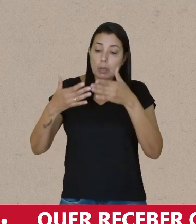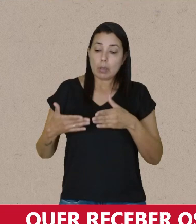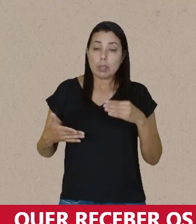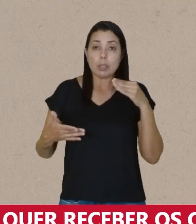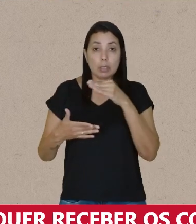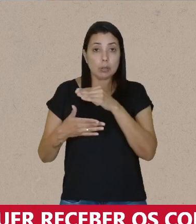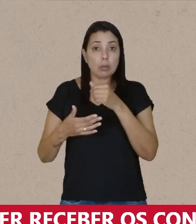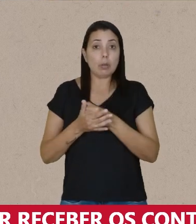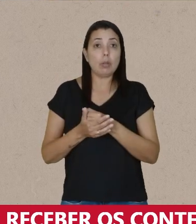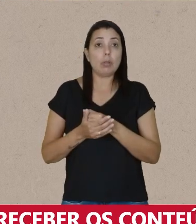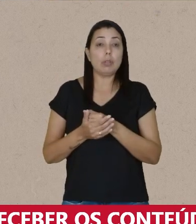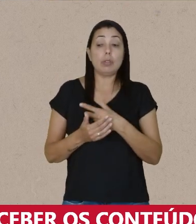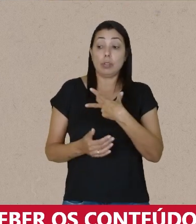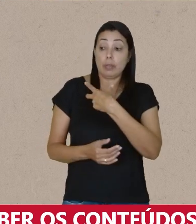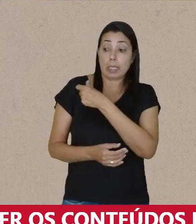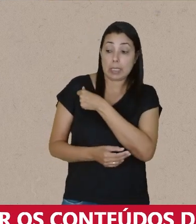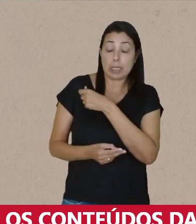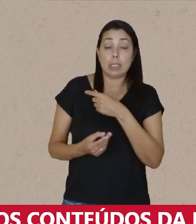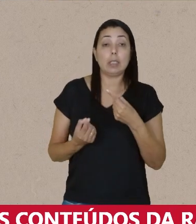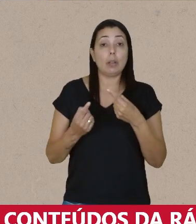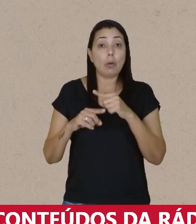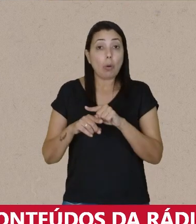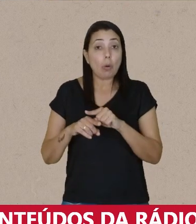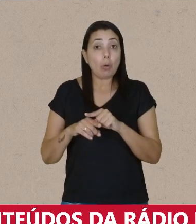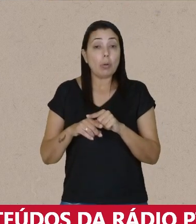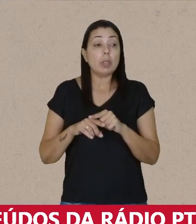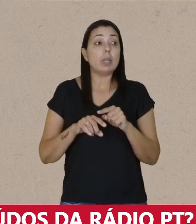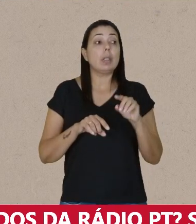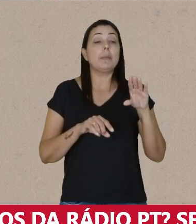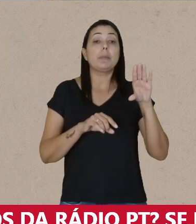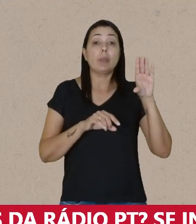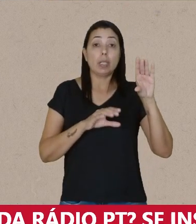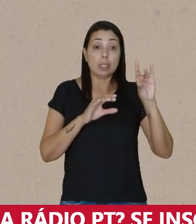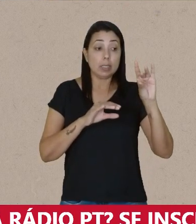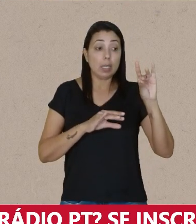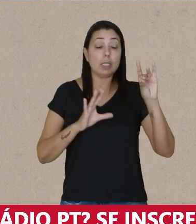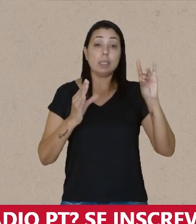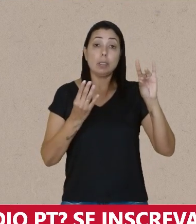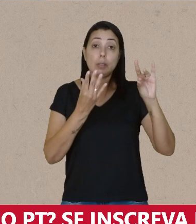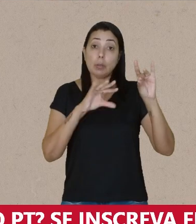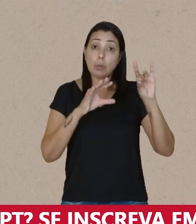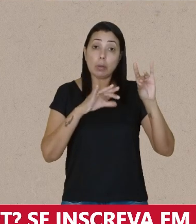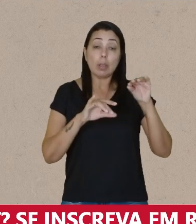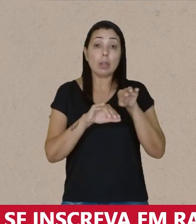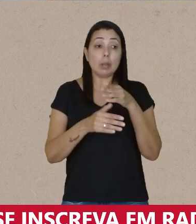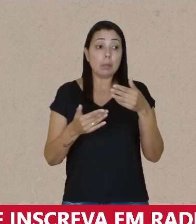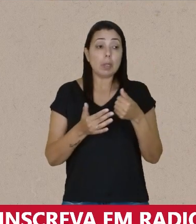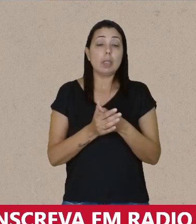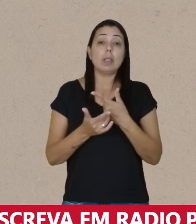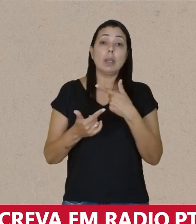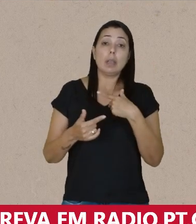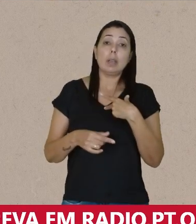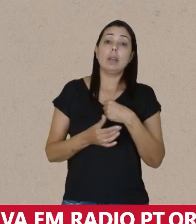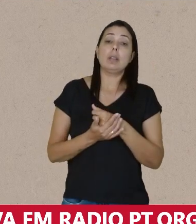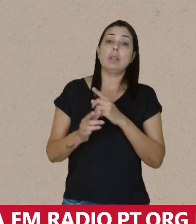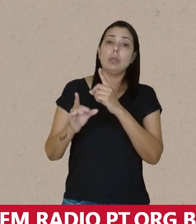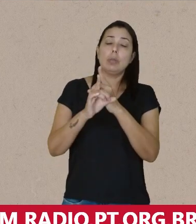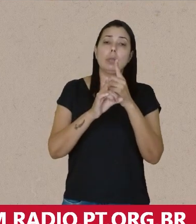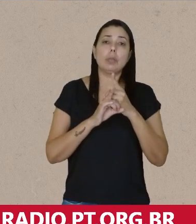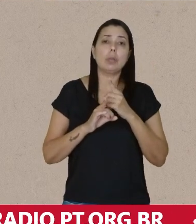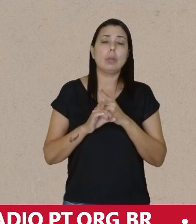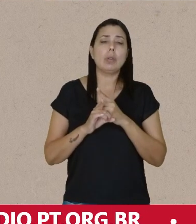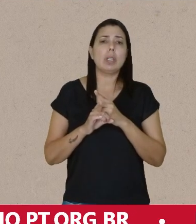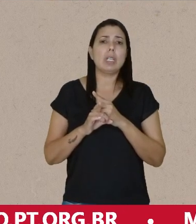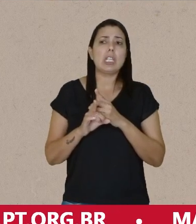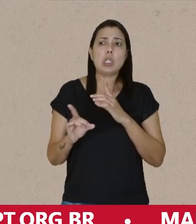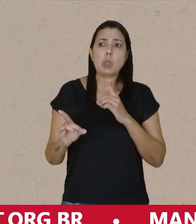processo de vacinação, combateu o negacionismo científico, impediu a corrupção das vacinas e descobriu essa rede